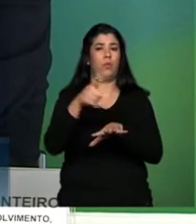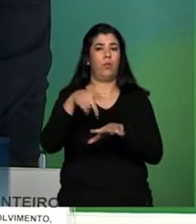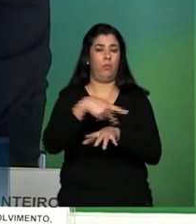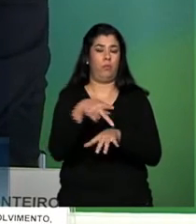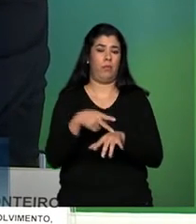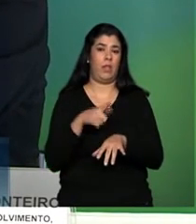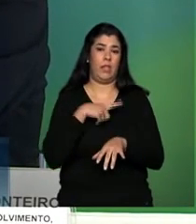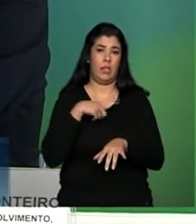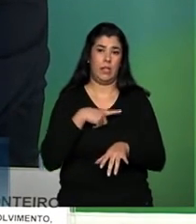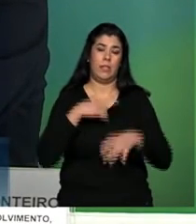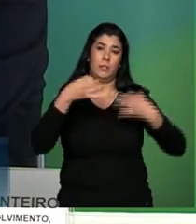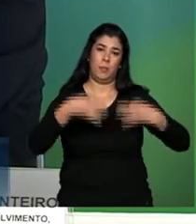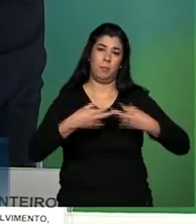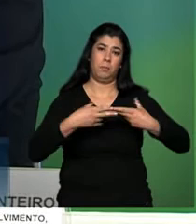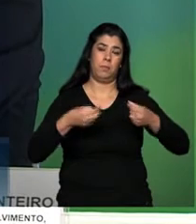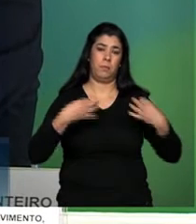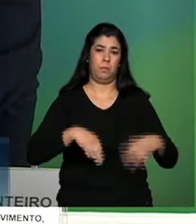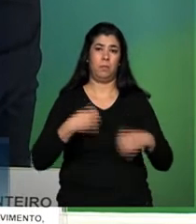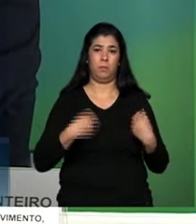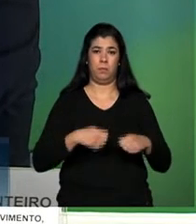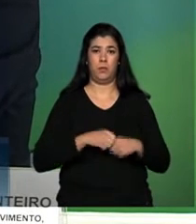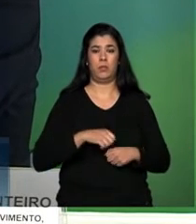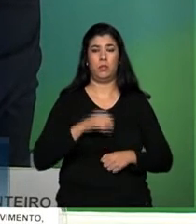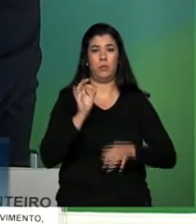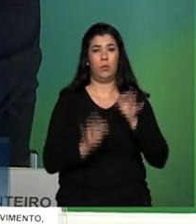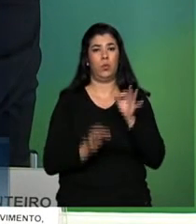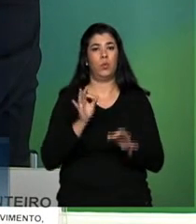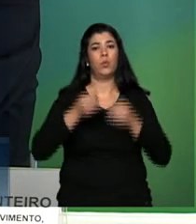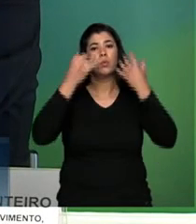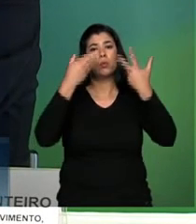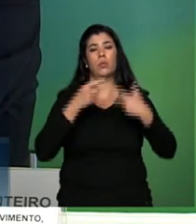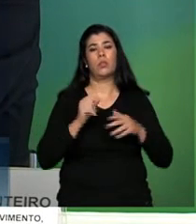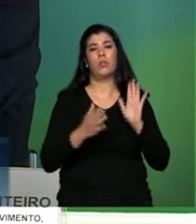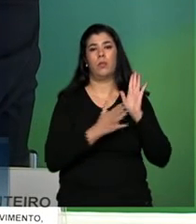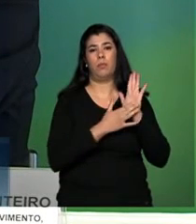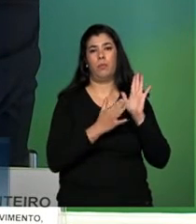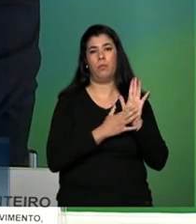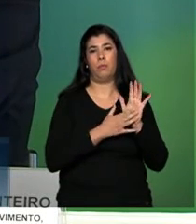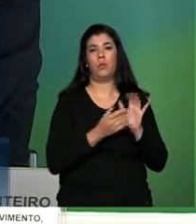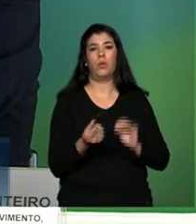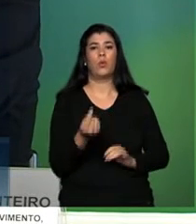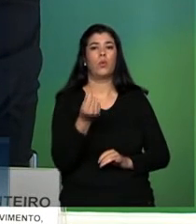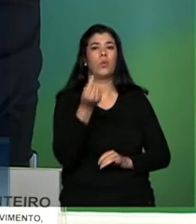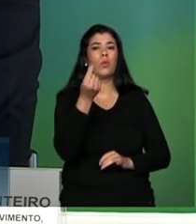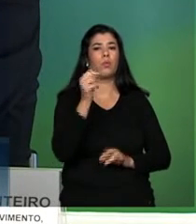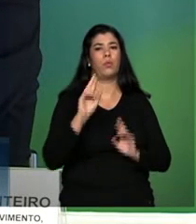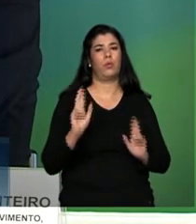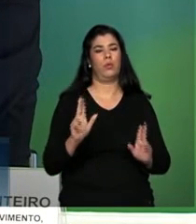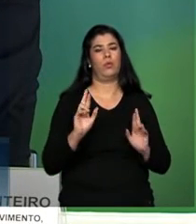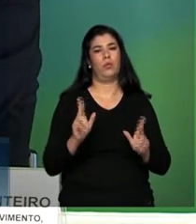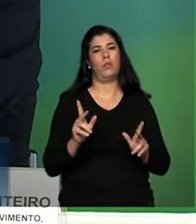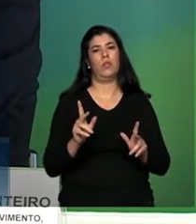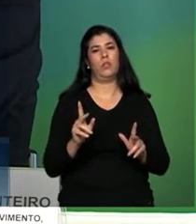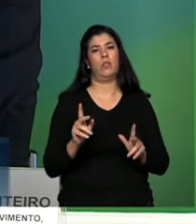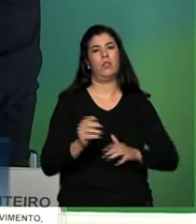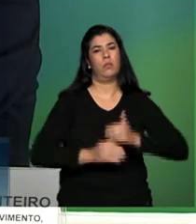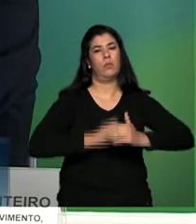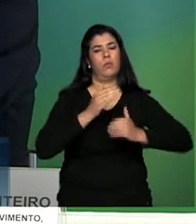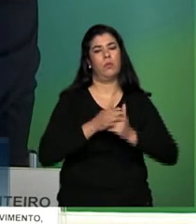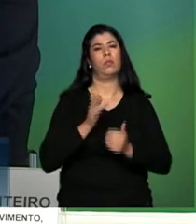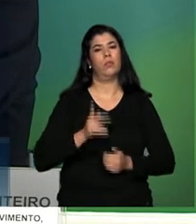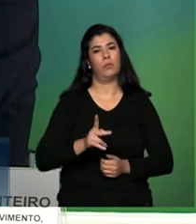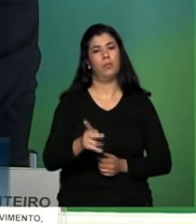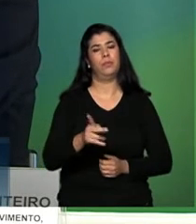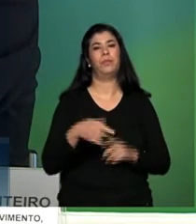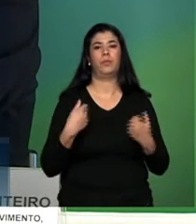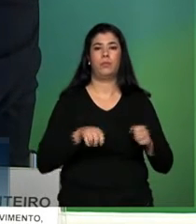razões que teriam que justificar uma proposta de reprecificação nesse processo. E aí nós